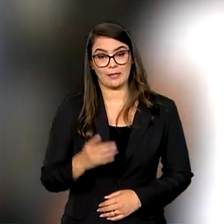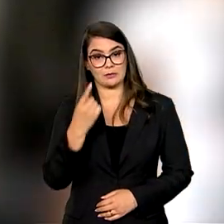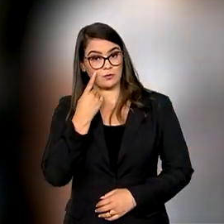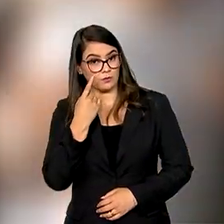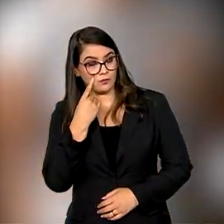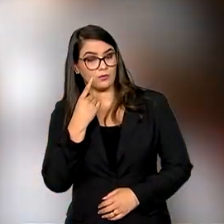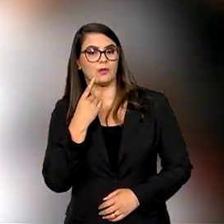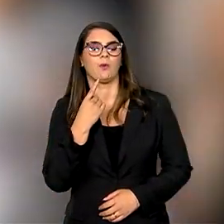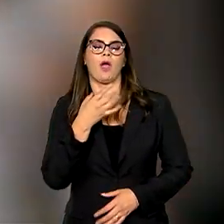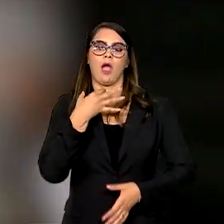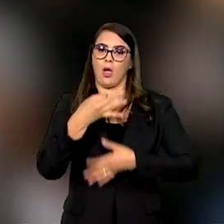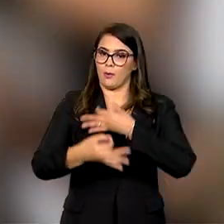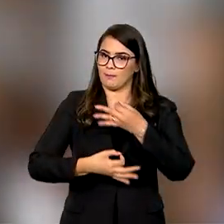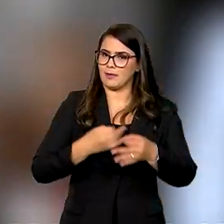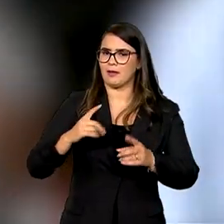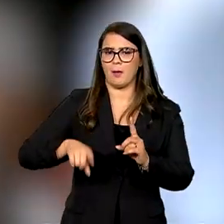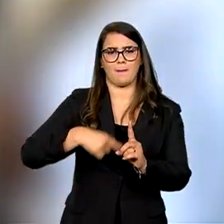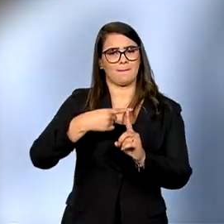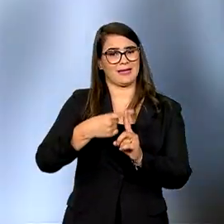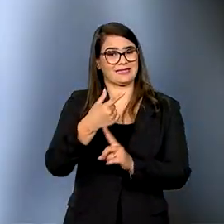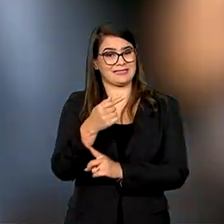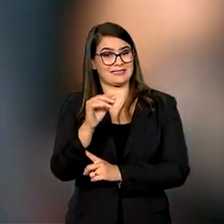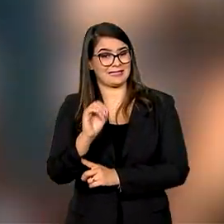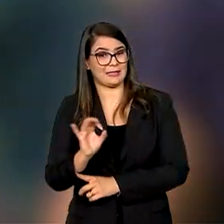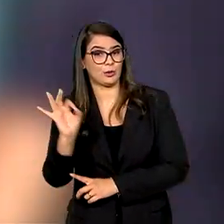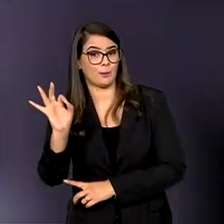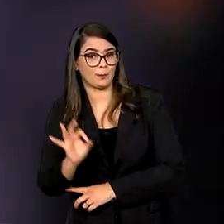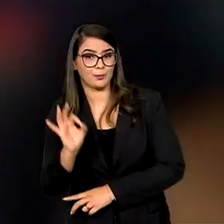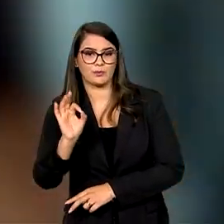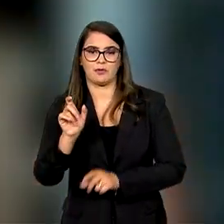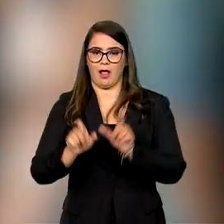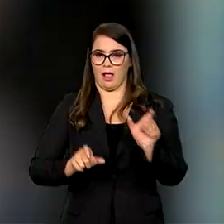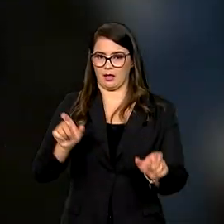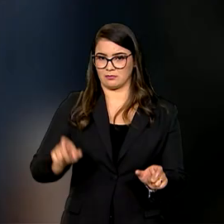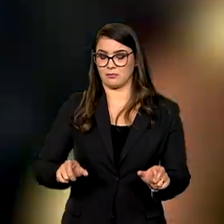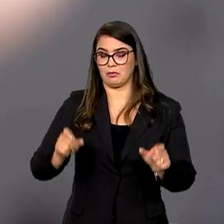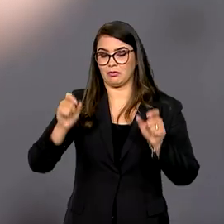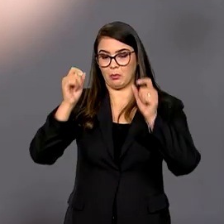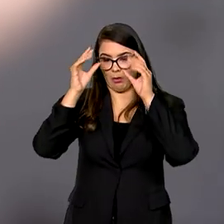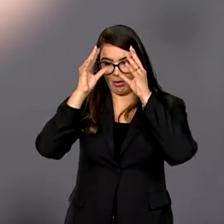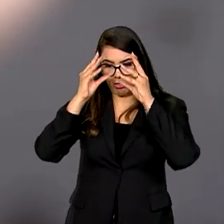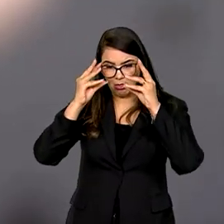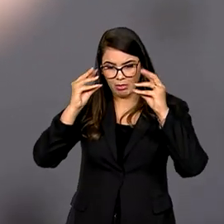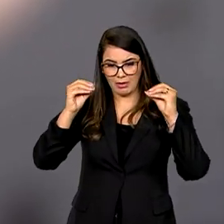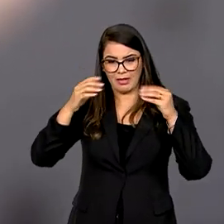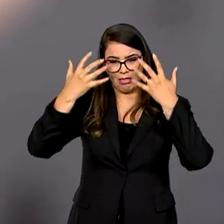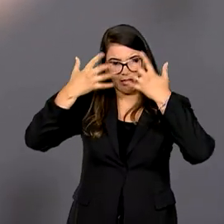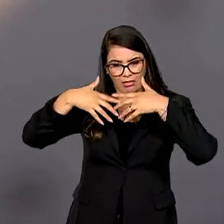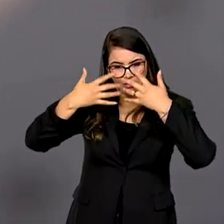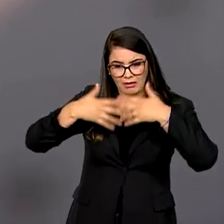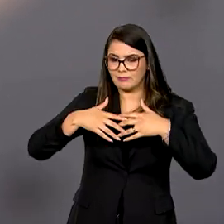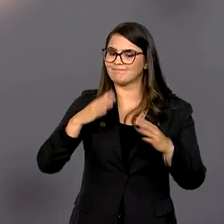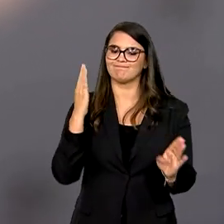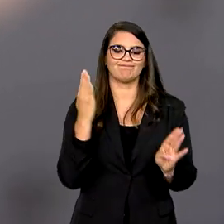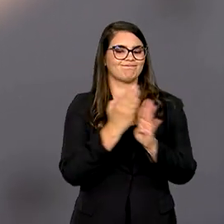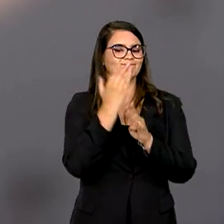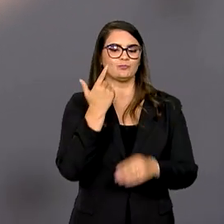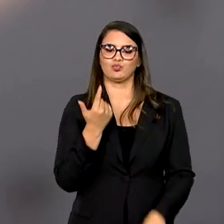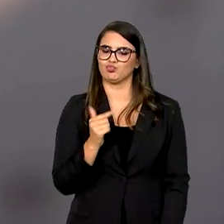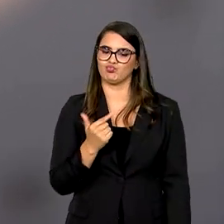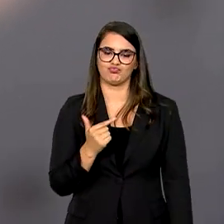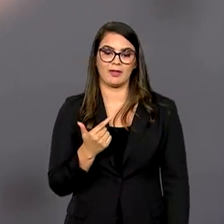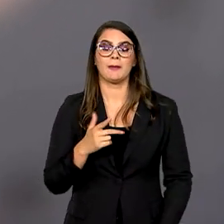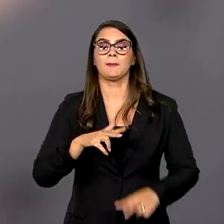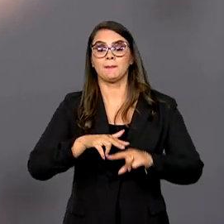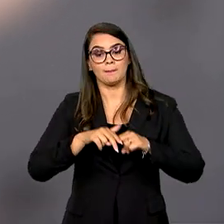prévias sugerem que mais de 70% das pessoas com demência não estão diagnosticadas. Por